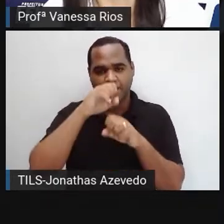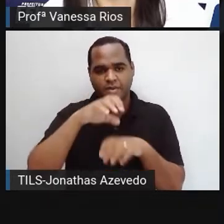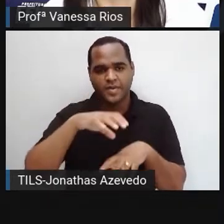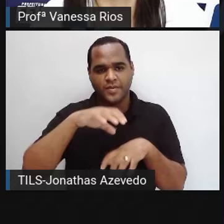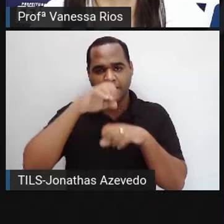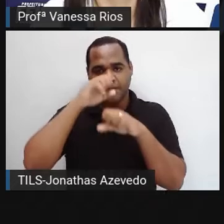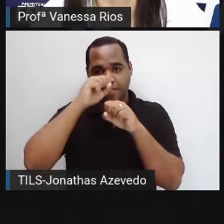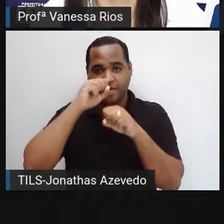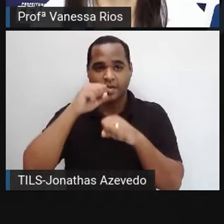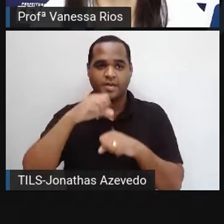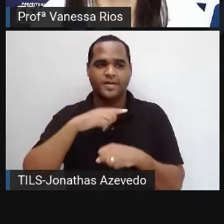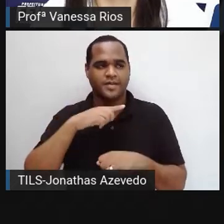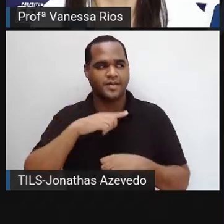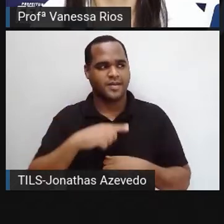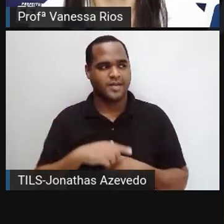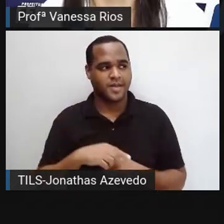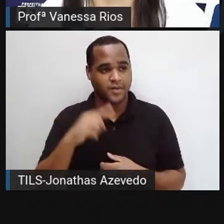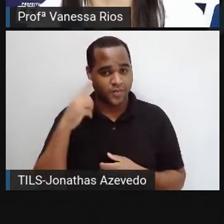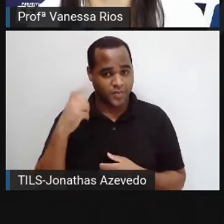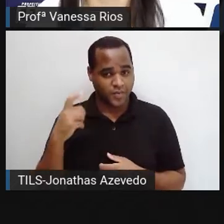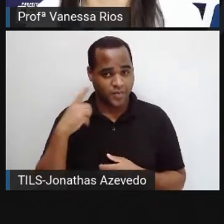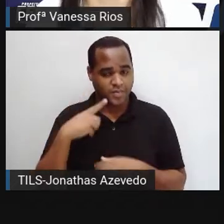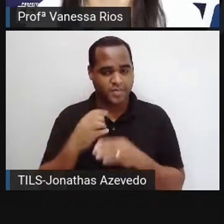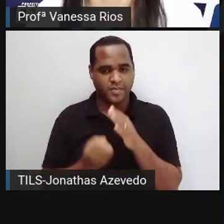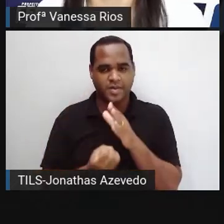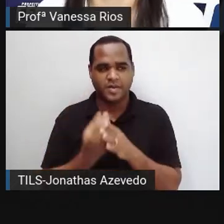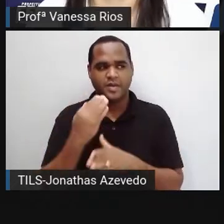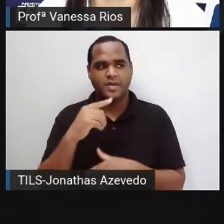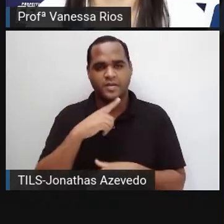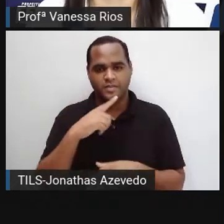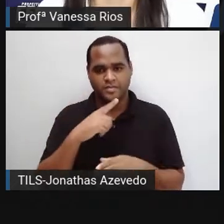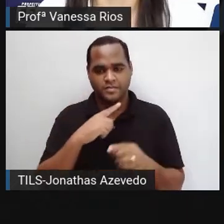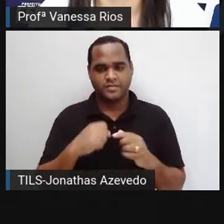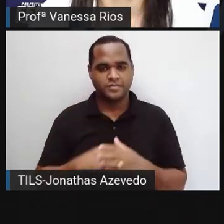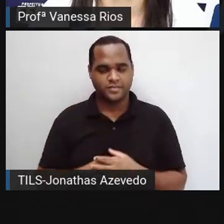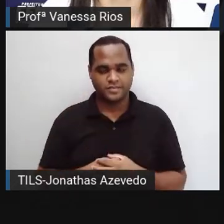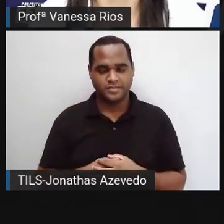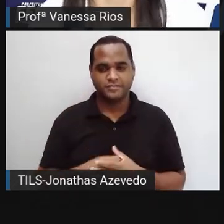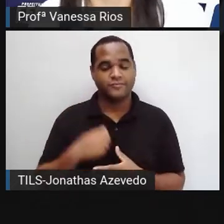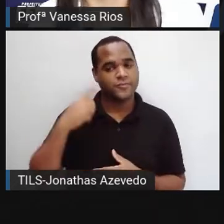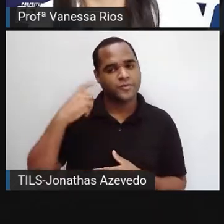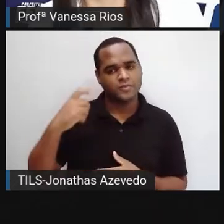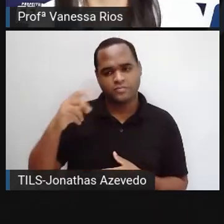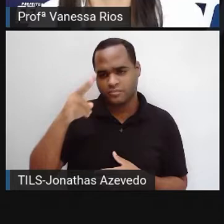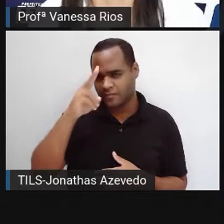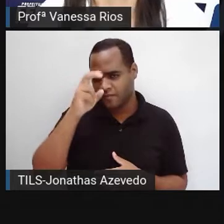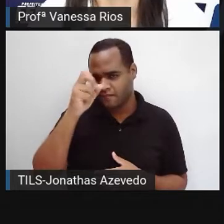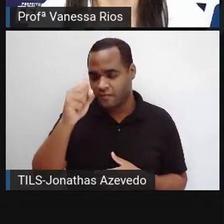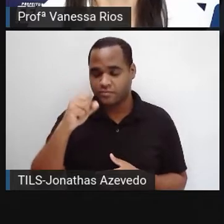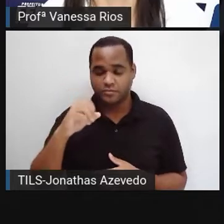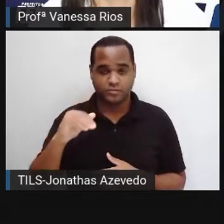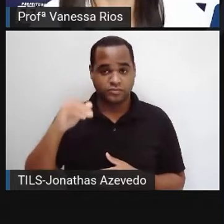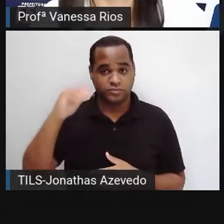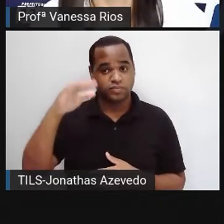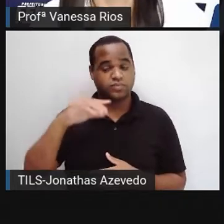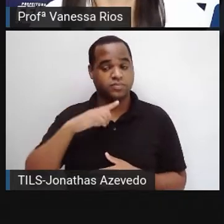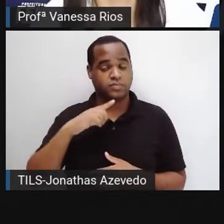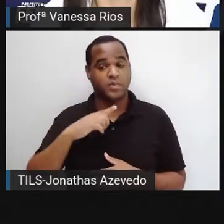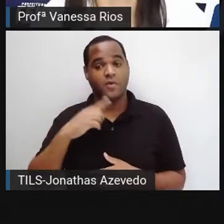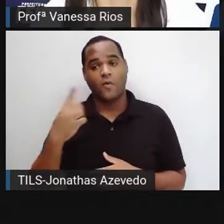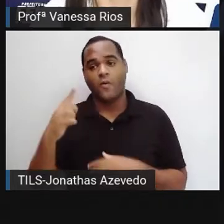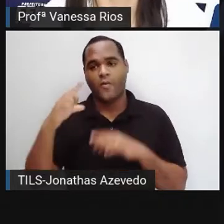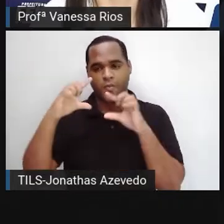vai sendo produzido. Às vezes esse som vai estar mais alto ou mais baixo, dependendo aí da intensidade